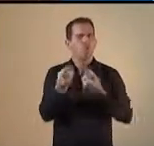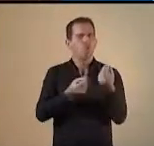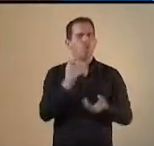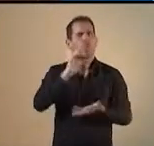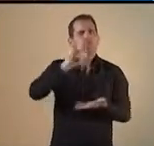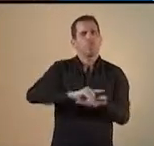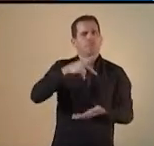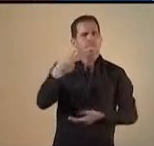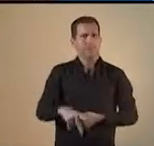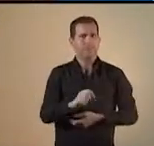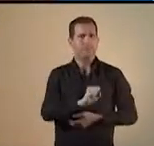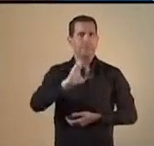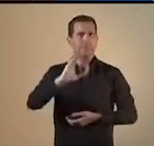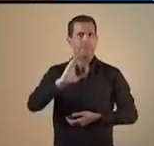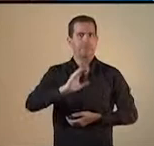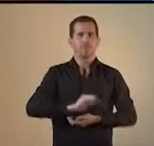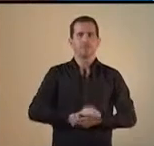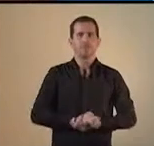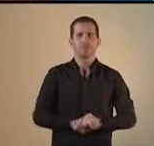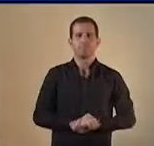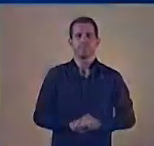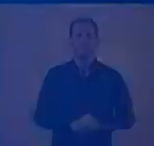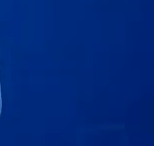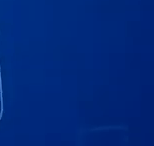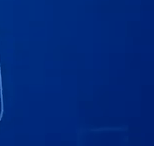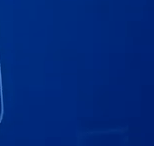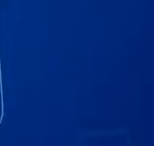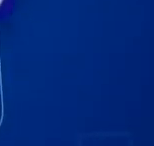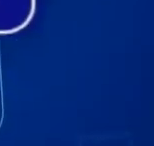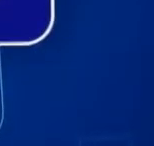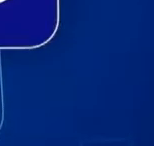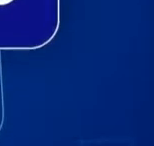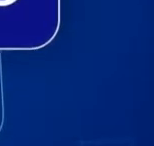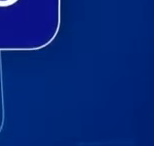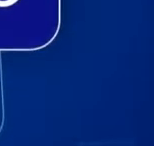a realidade aqui em Santa Catarina.